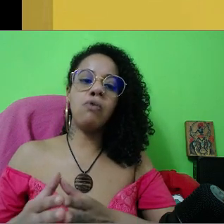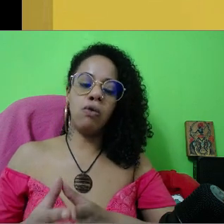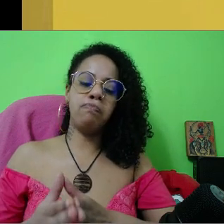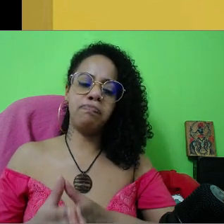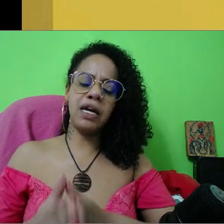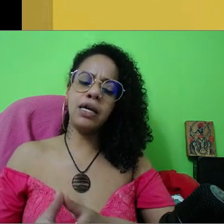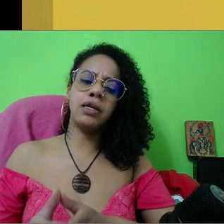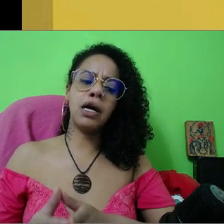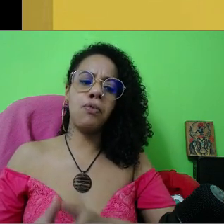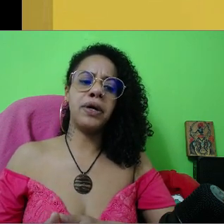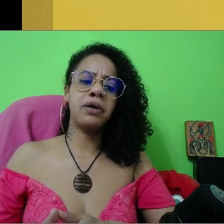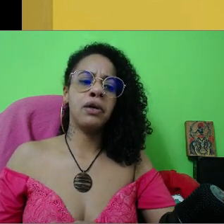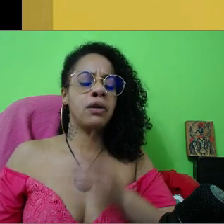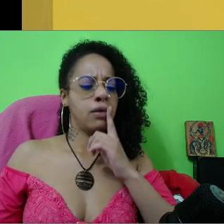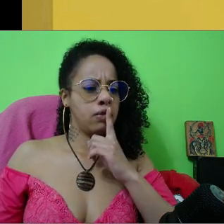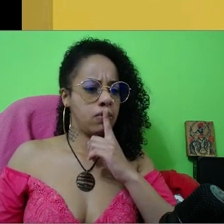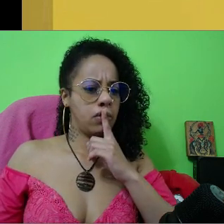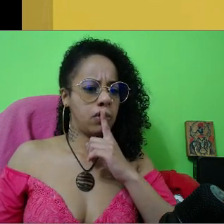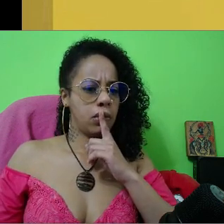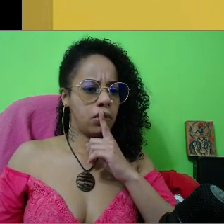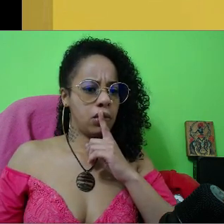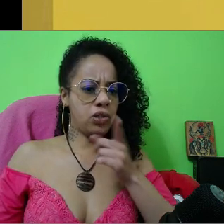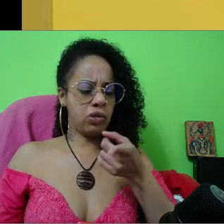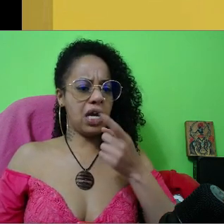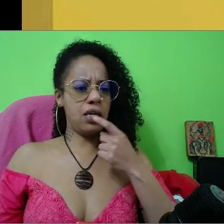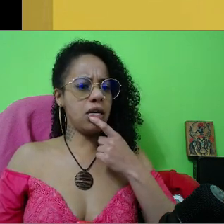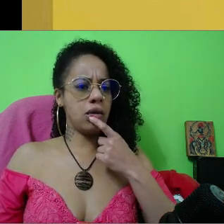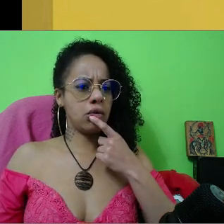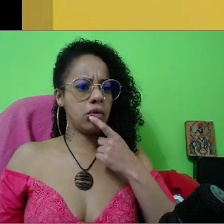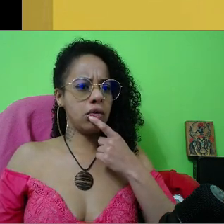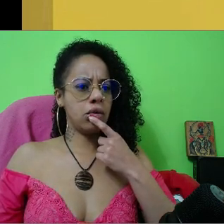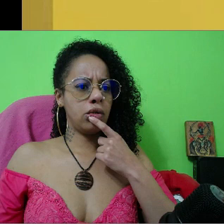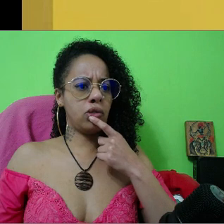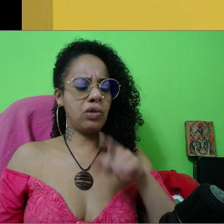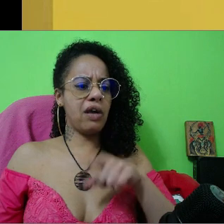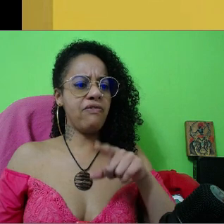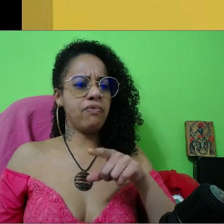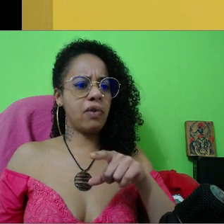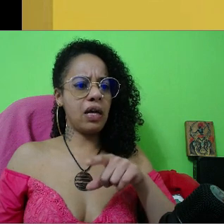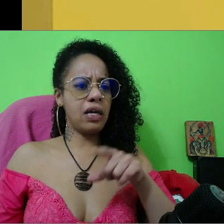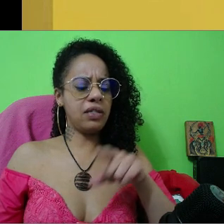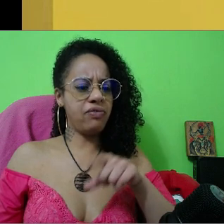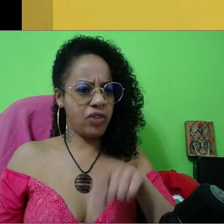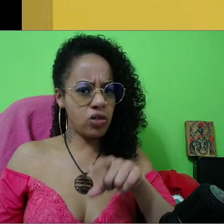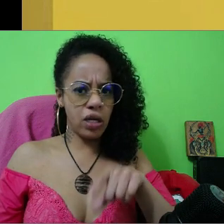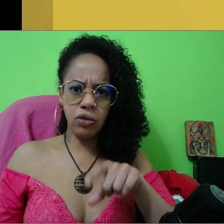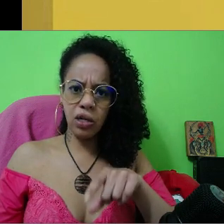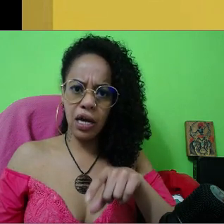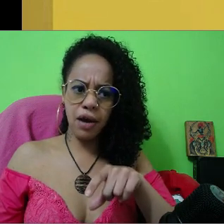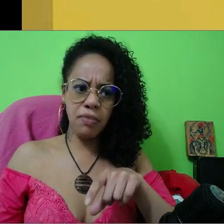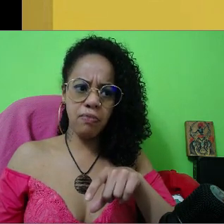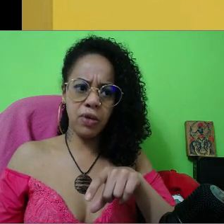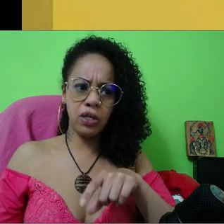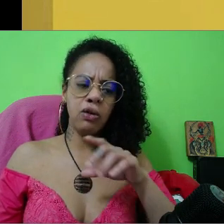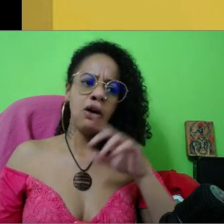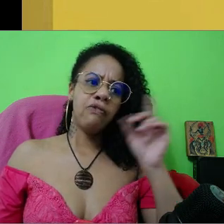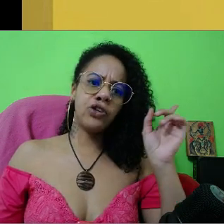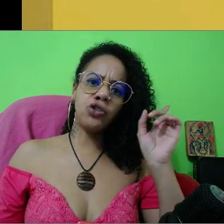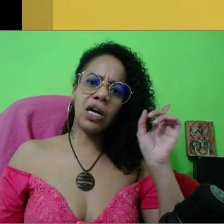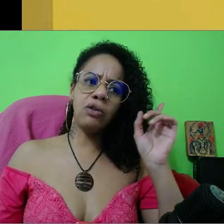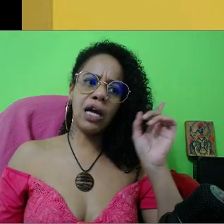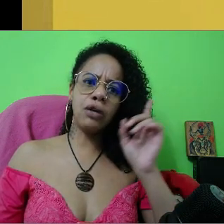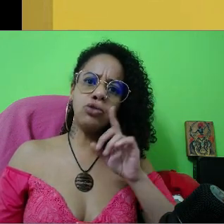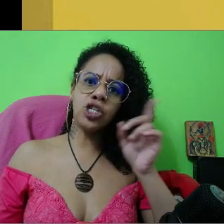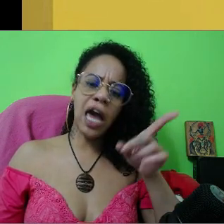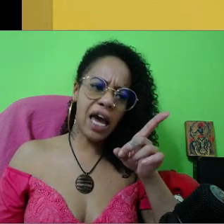falar não pera aí calma isso daí isso daí esse vídeo aí do Guilherme mandando